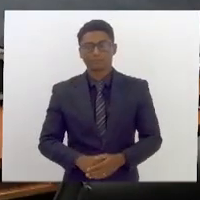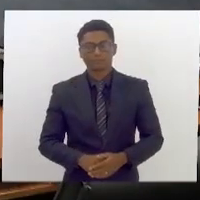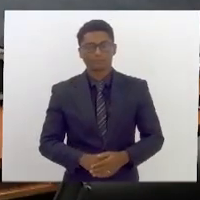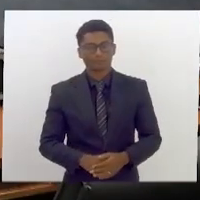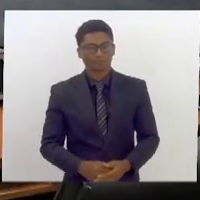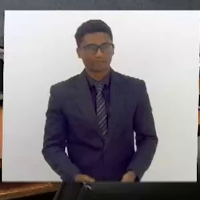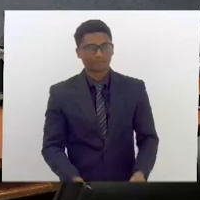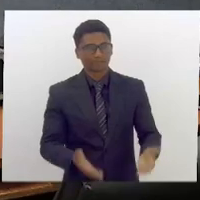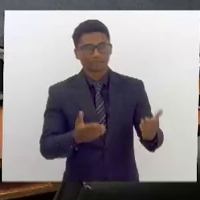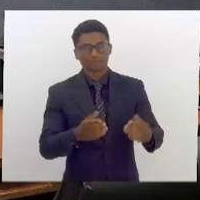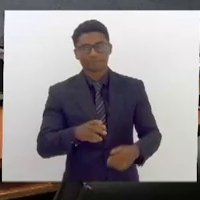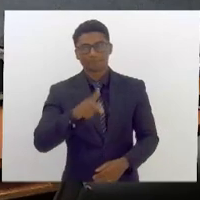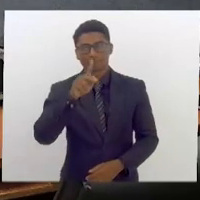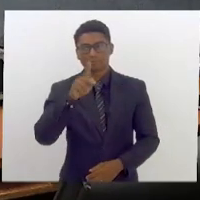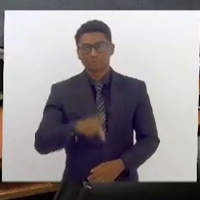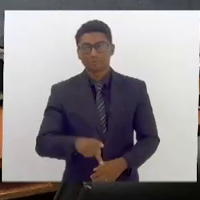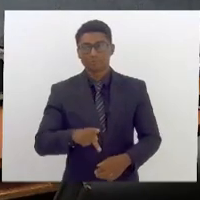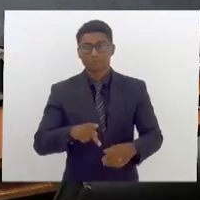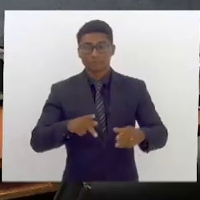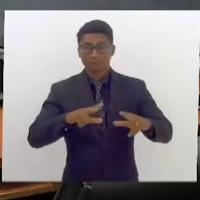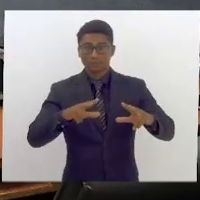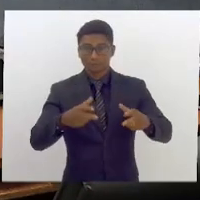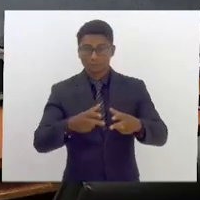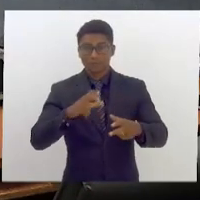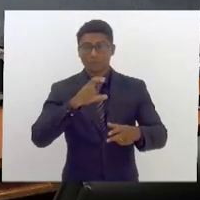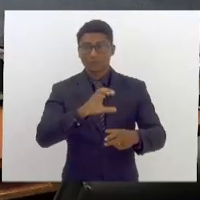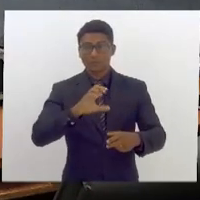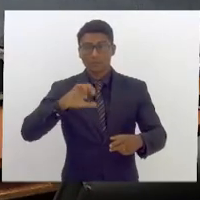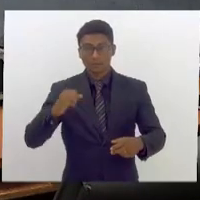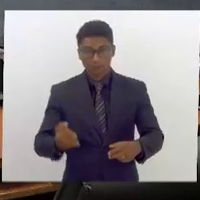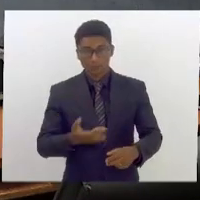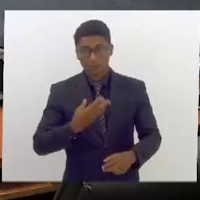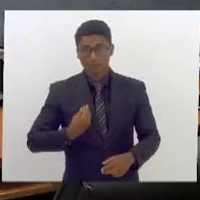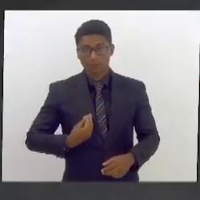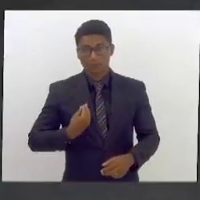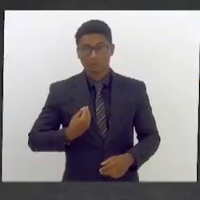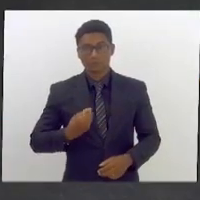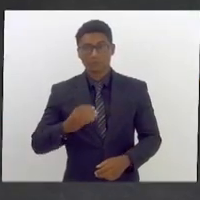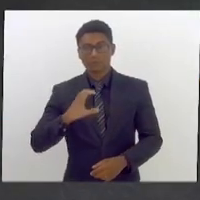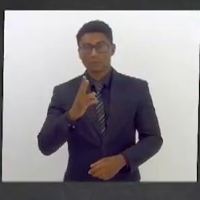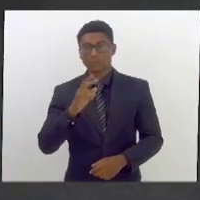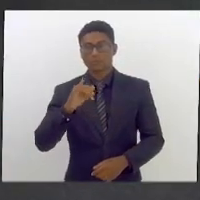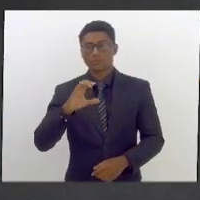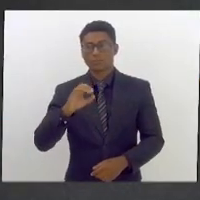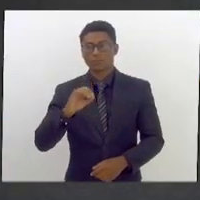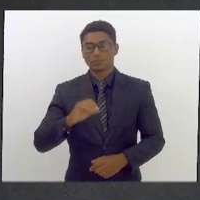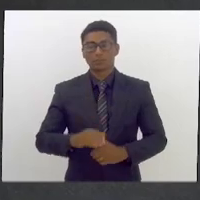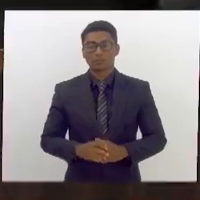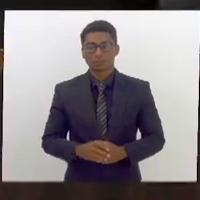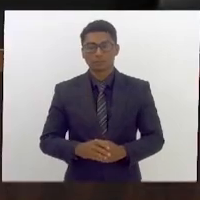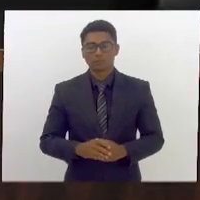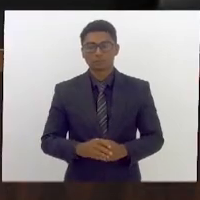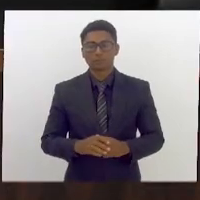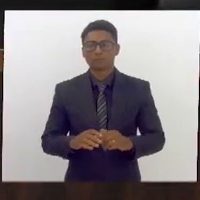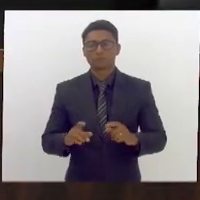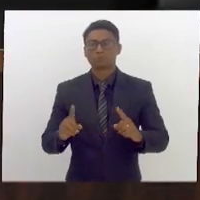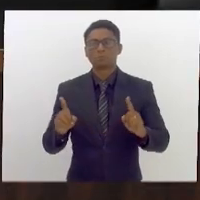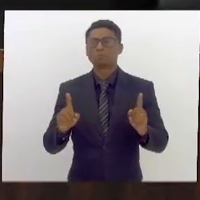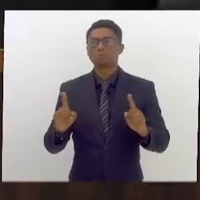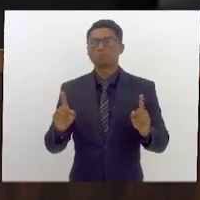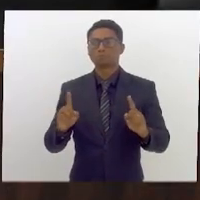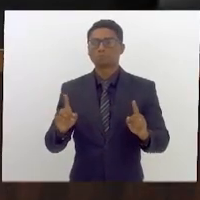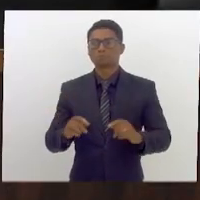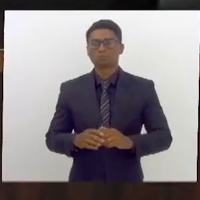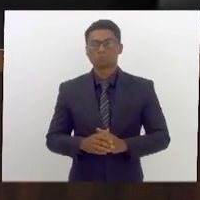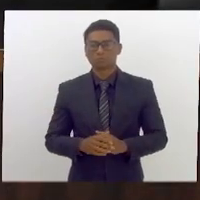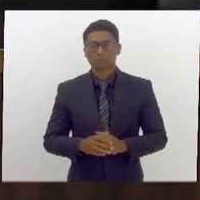Presidente, o presidente da CCJ está aí, ele que tem que dar parecer. Chico Machado. Não, a CCJ, deputado, por incrível